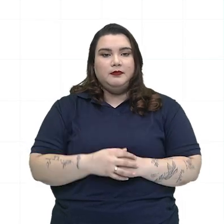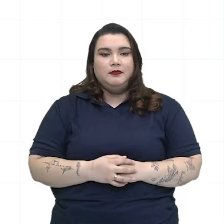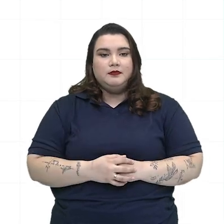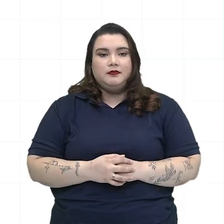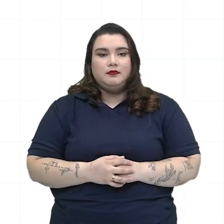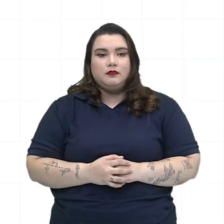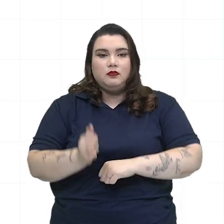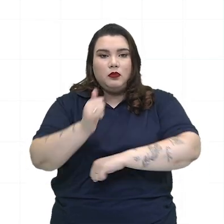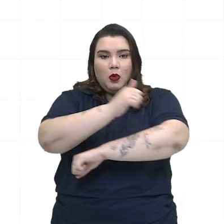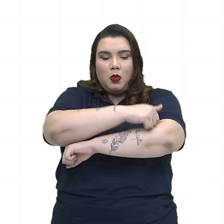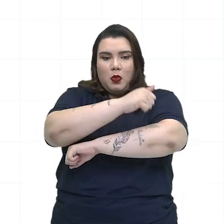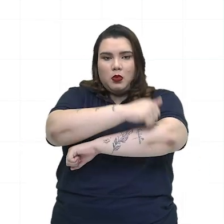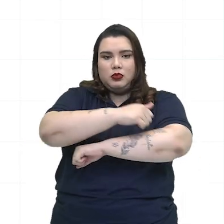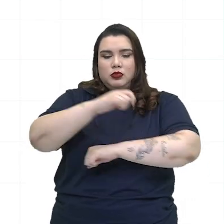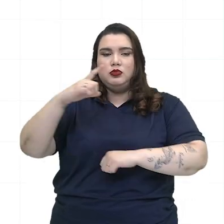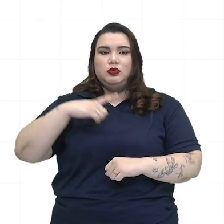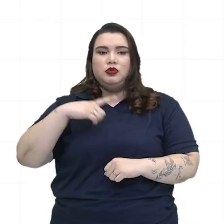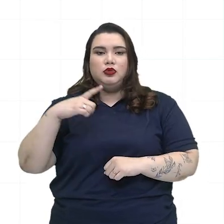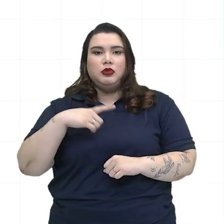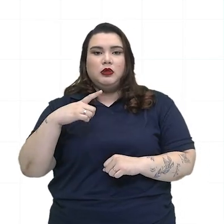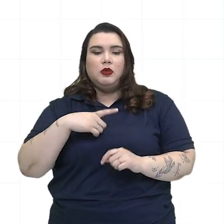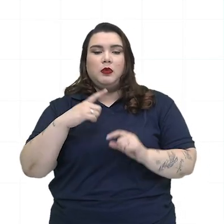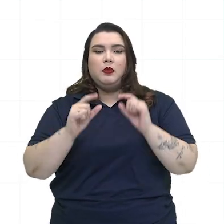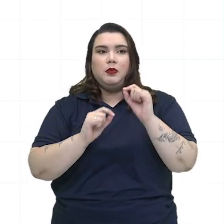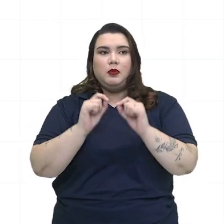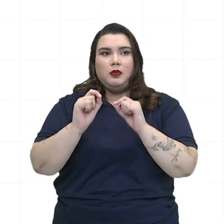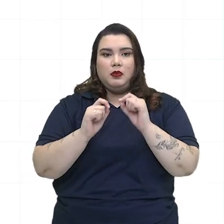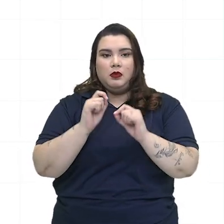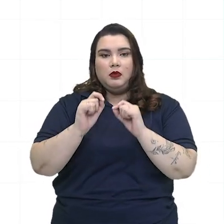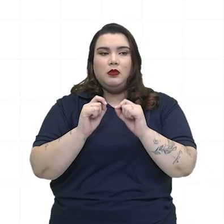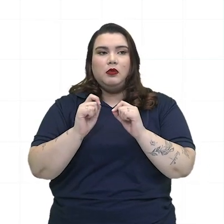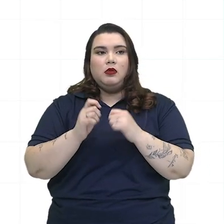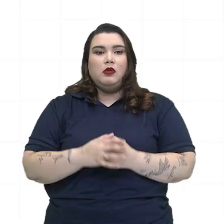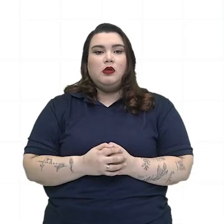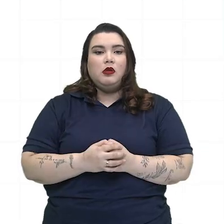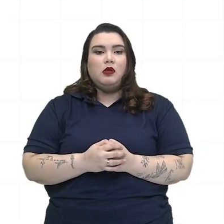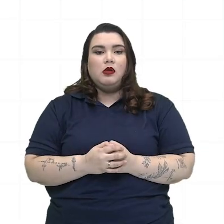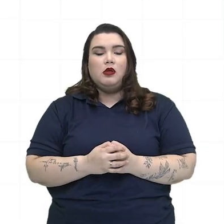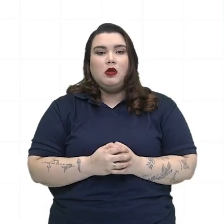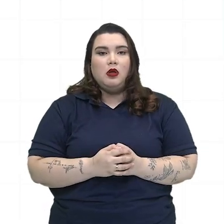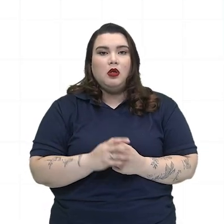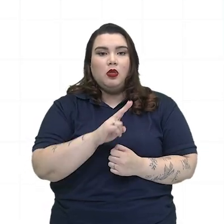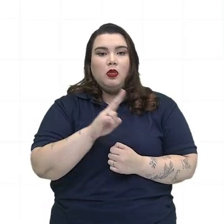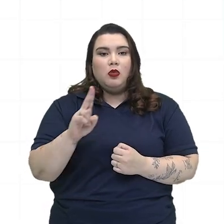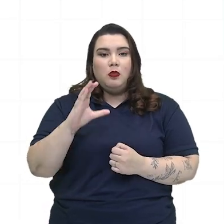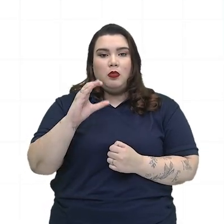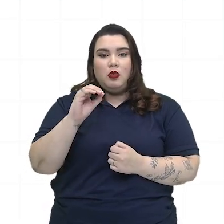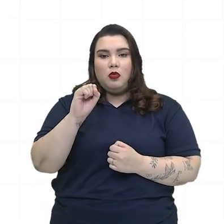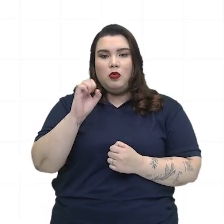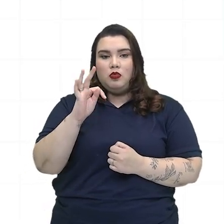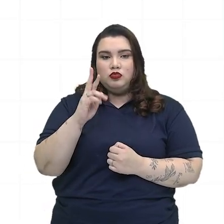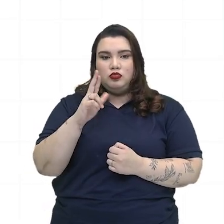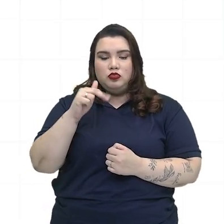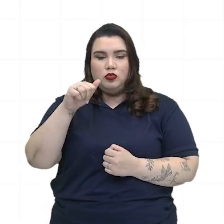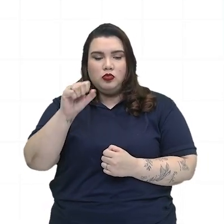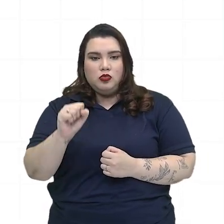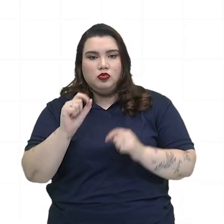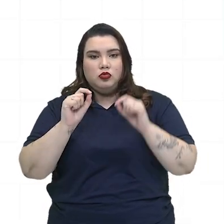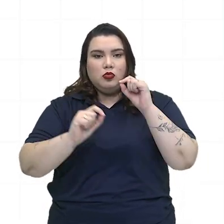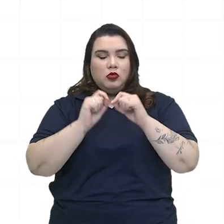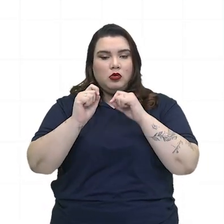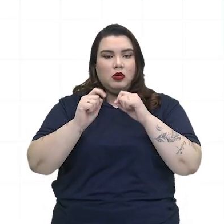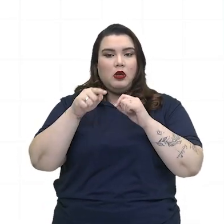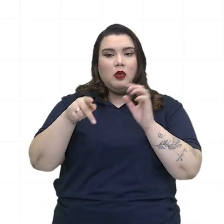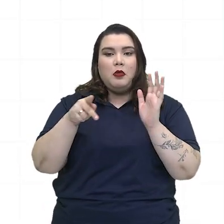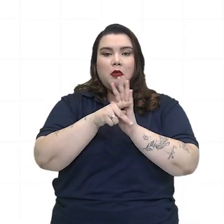têm costuras? Bem, as linhas entre os ossos do crânio são chamadas de suturas e ajudam no movimento